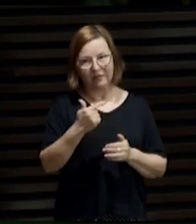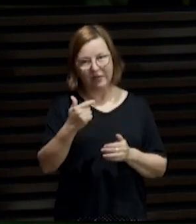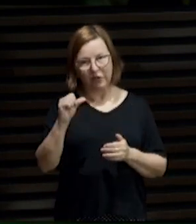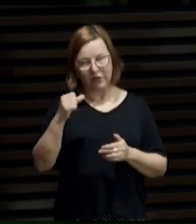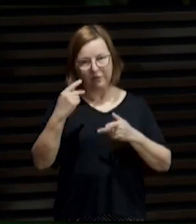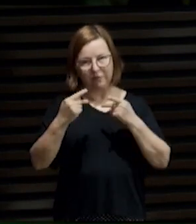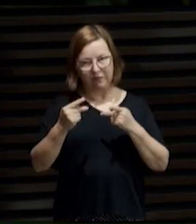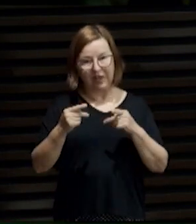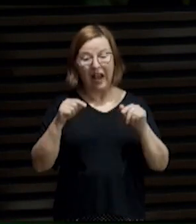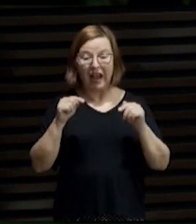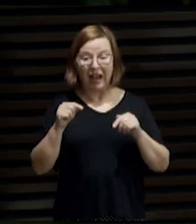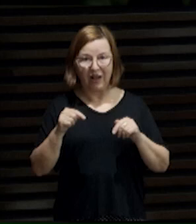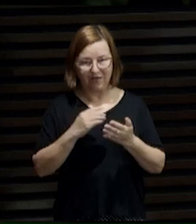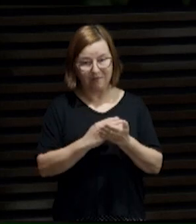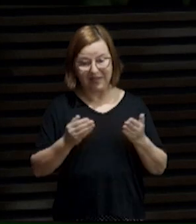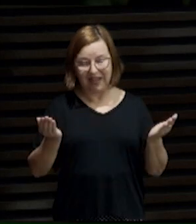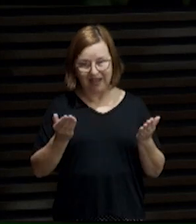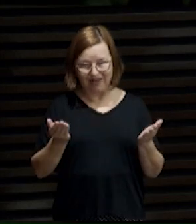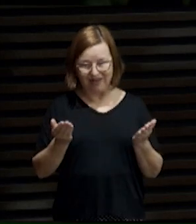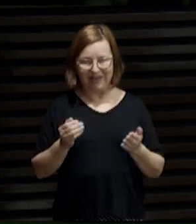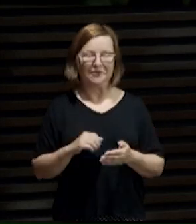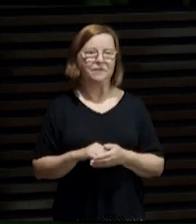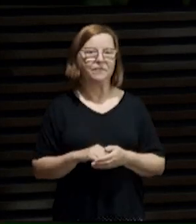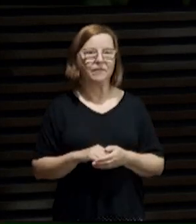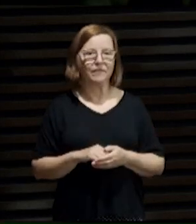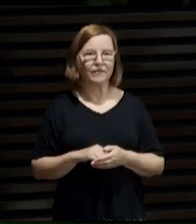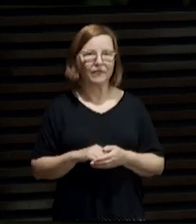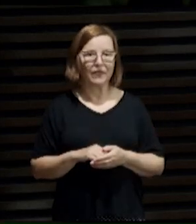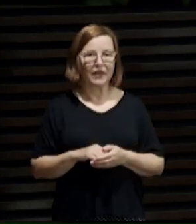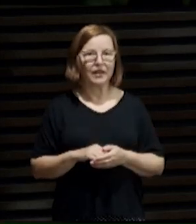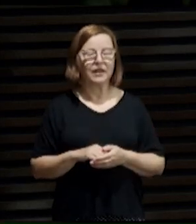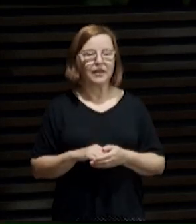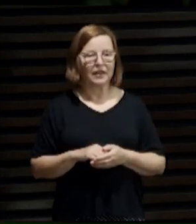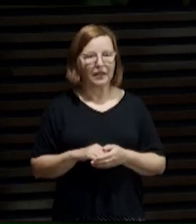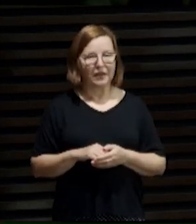vai ficar bem. Não é só essa a nossa esperança, apesar de sê-la, é verdade.